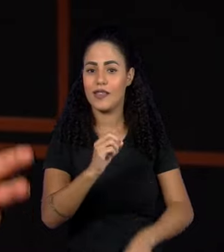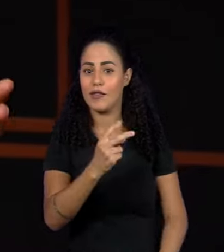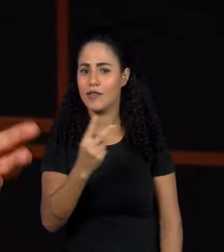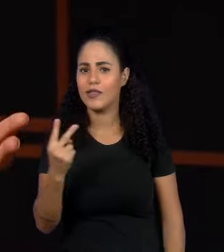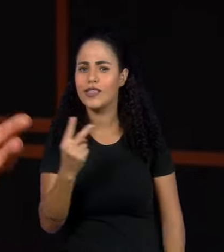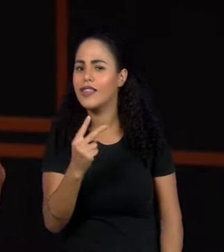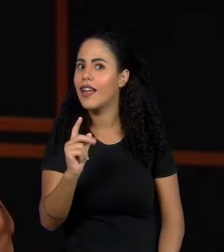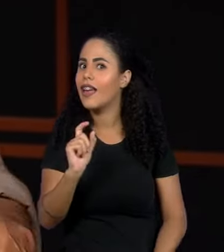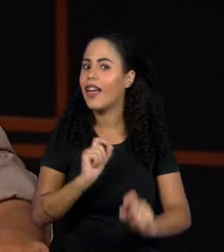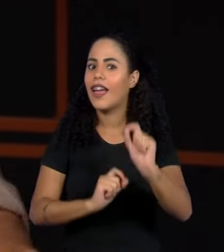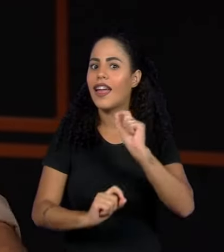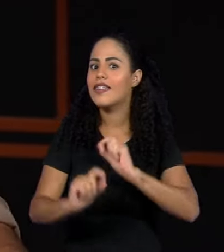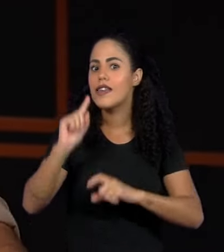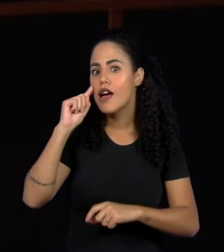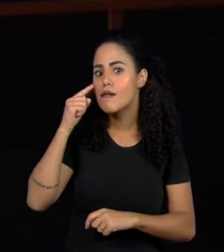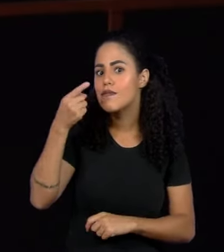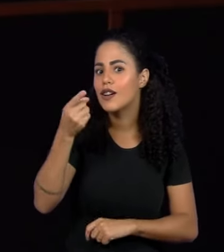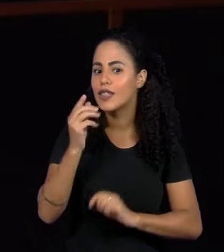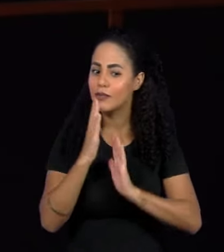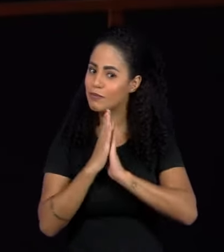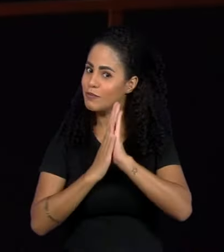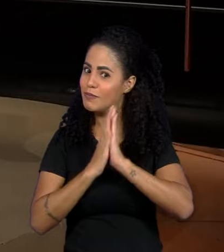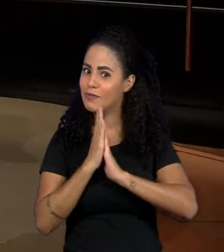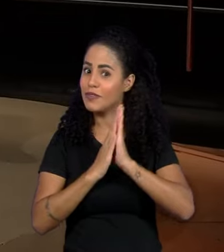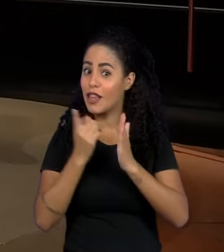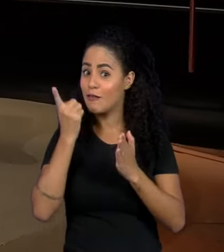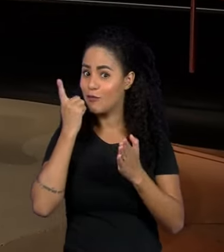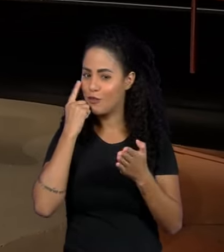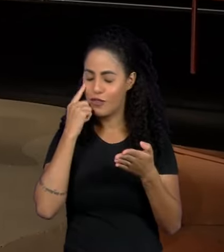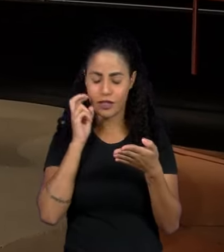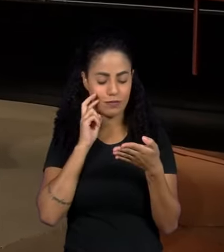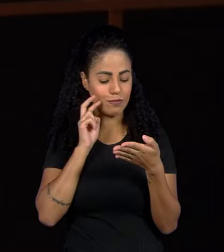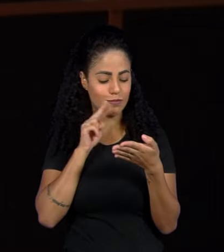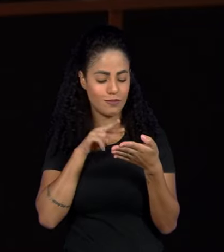Quem será a nossa próxima atração? Deixa eu ver aqui, né?